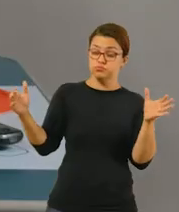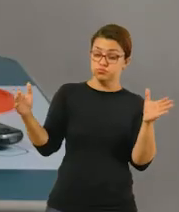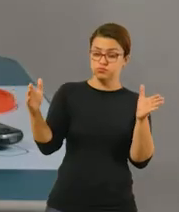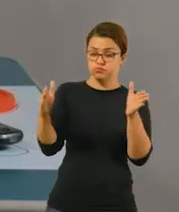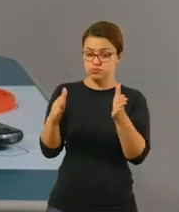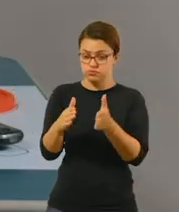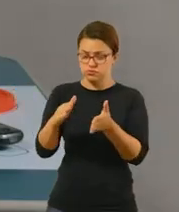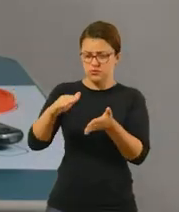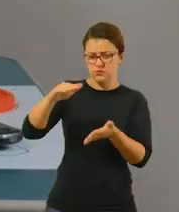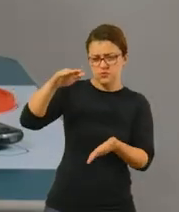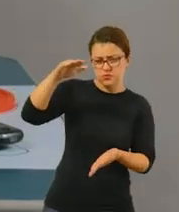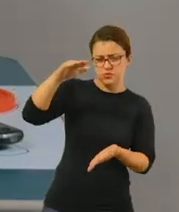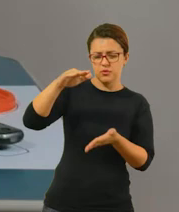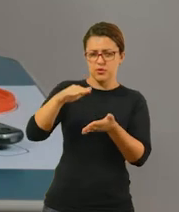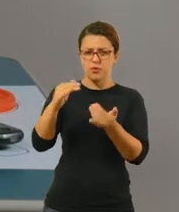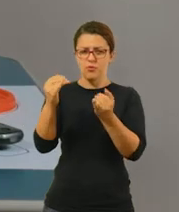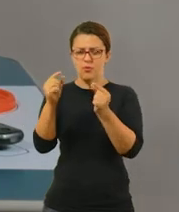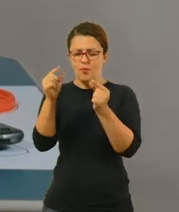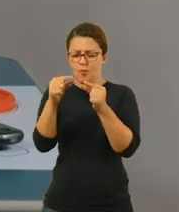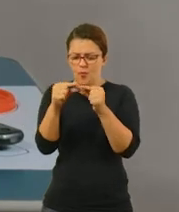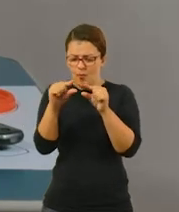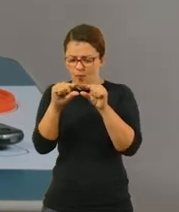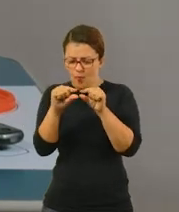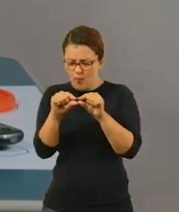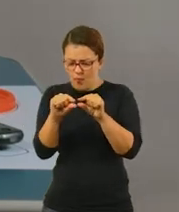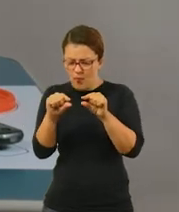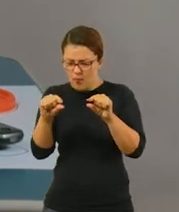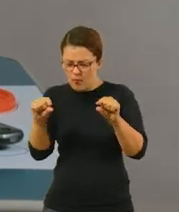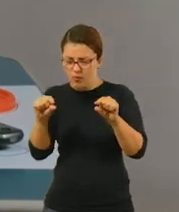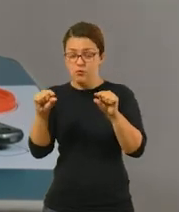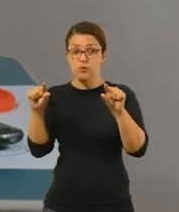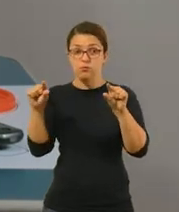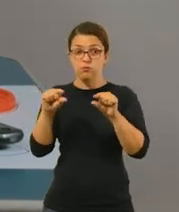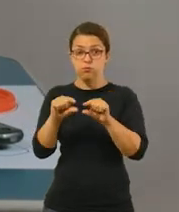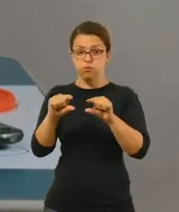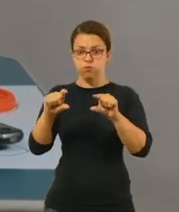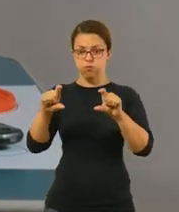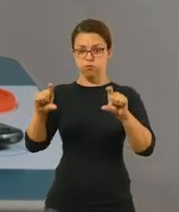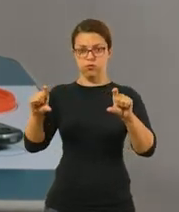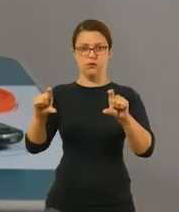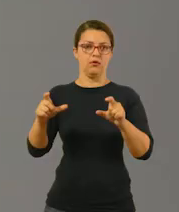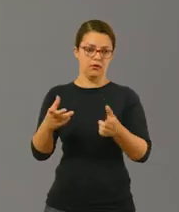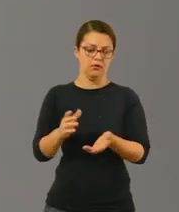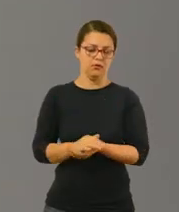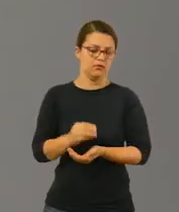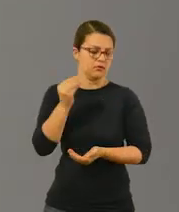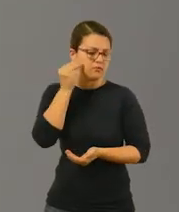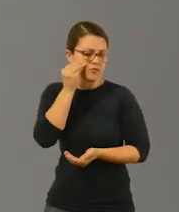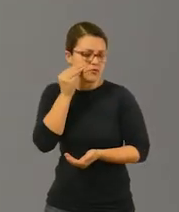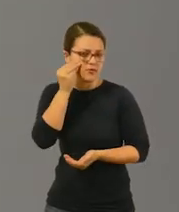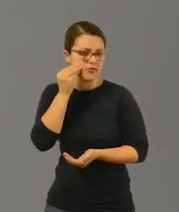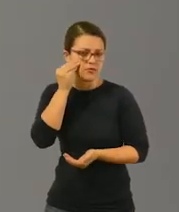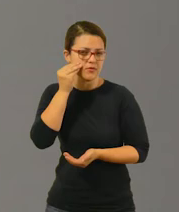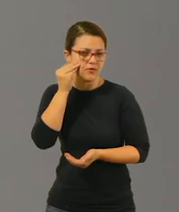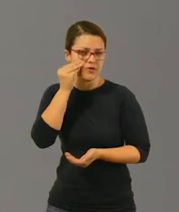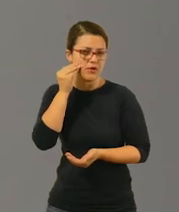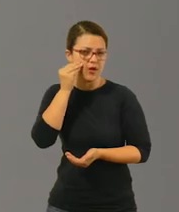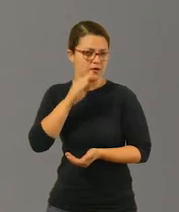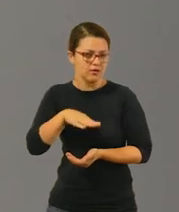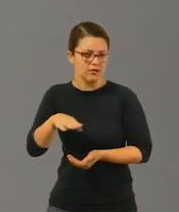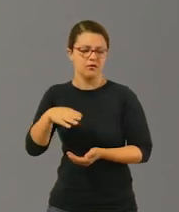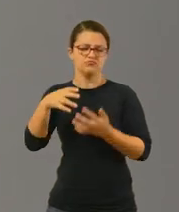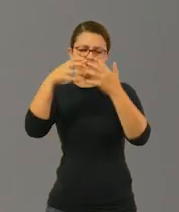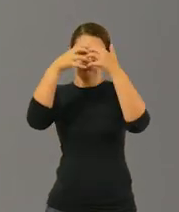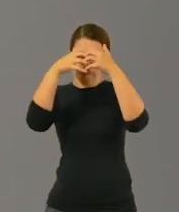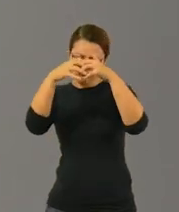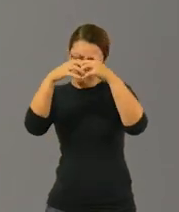formas, tamanhos, espessura, a criança vai sentir, vai testar. É uma atividade que vai colaborar para o